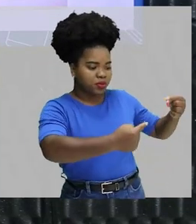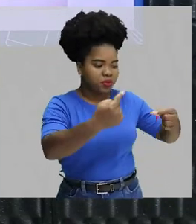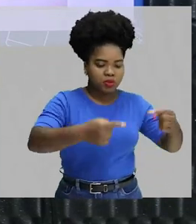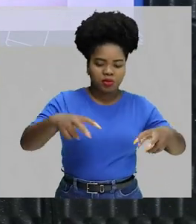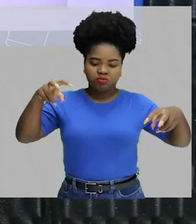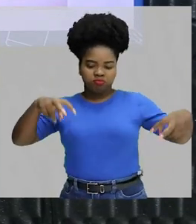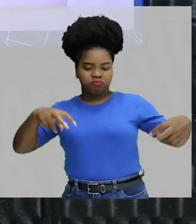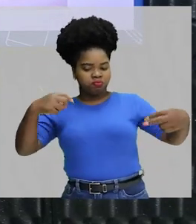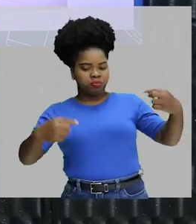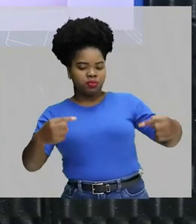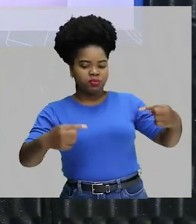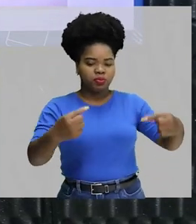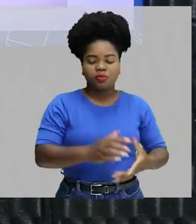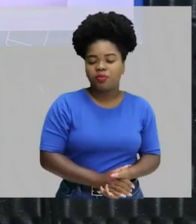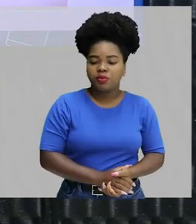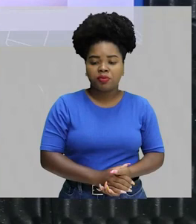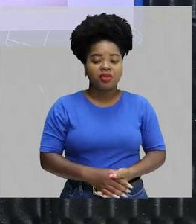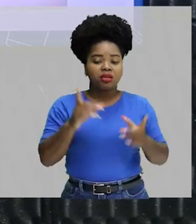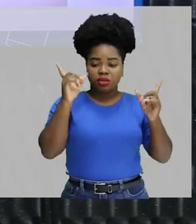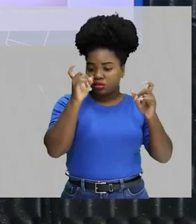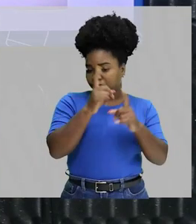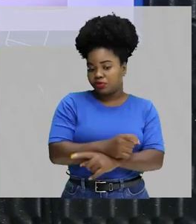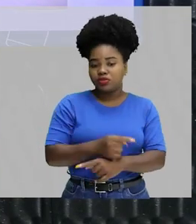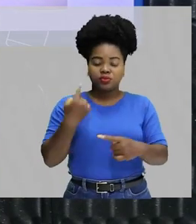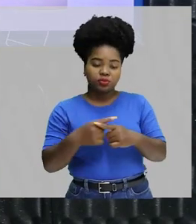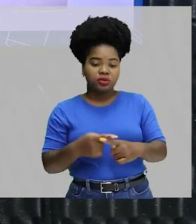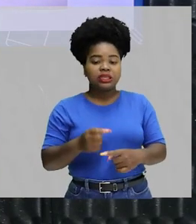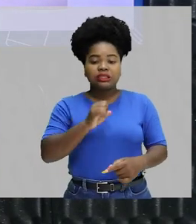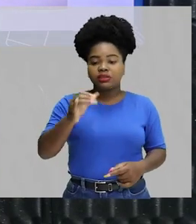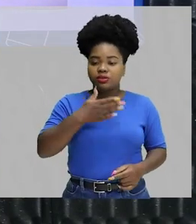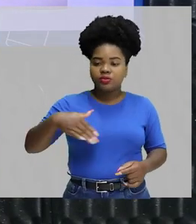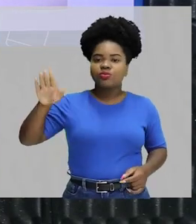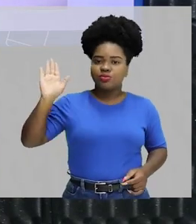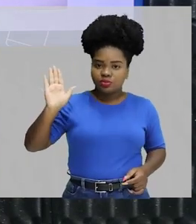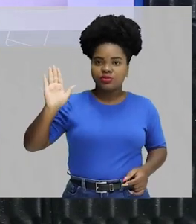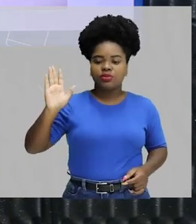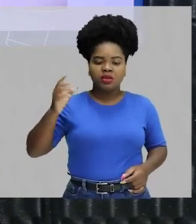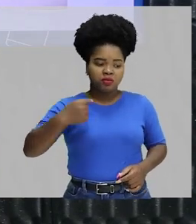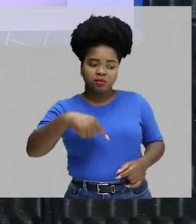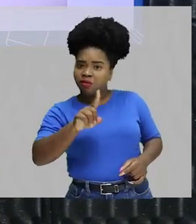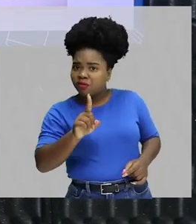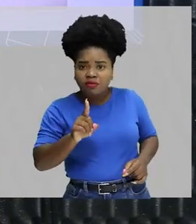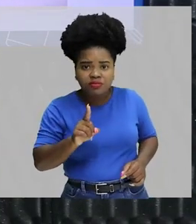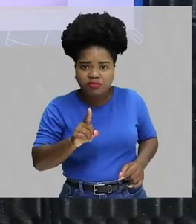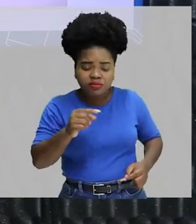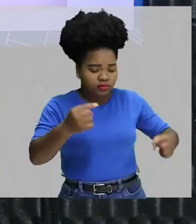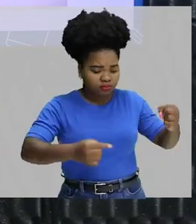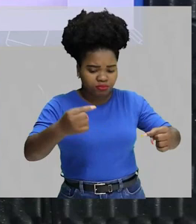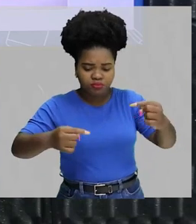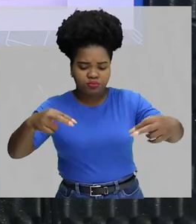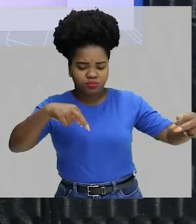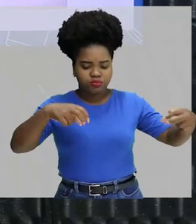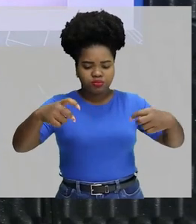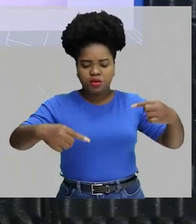saber aquilo que você pensa né E quando você não expõe aquilo que você pensa fica complicado nós fazermos